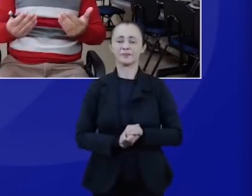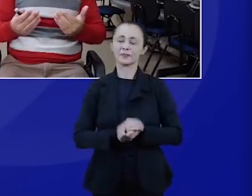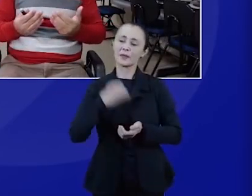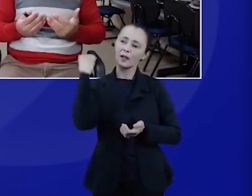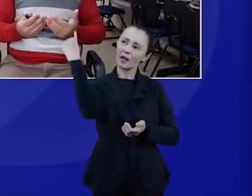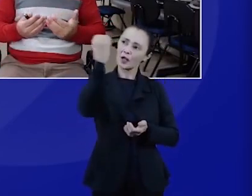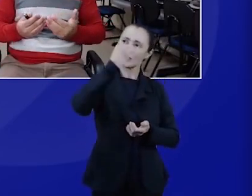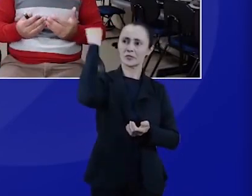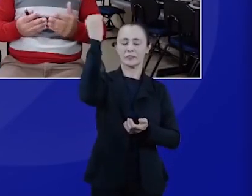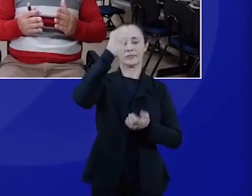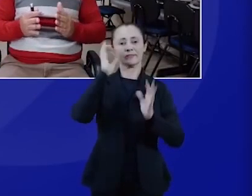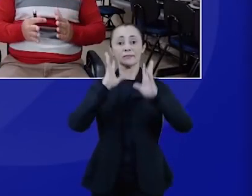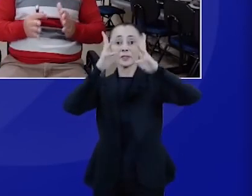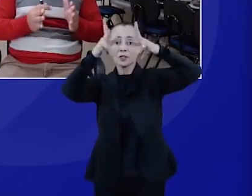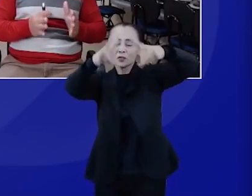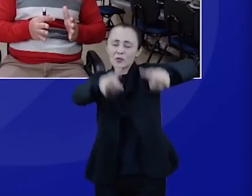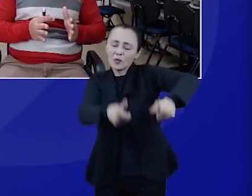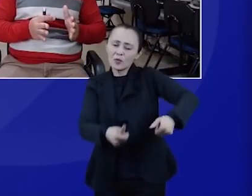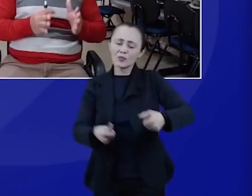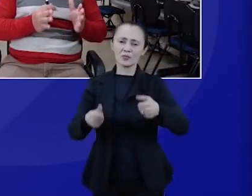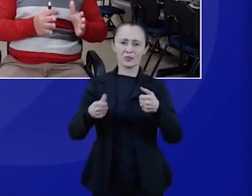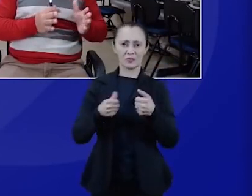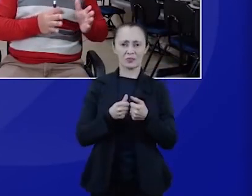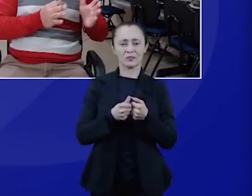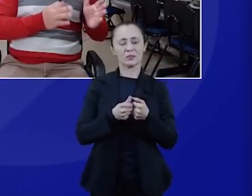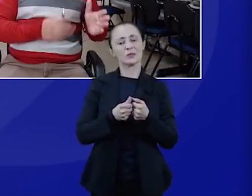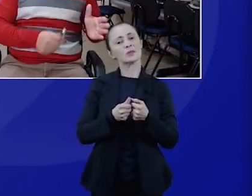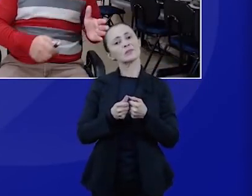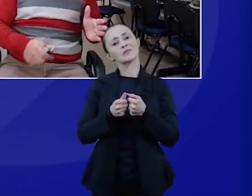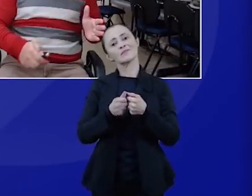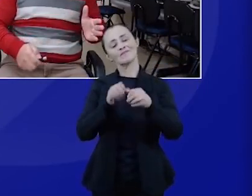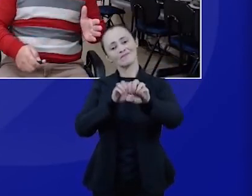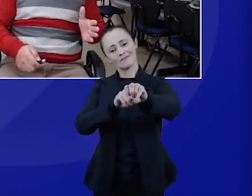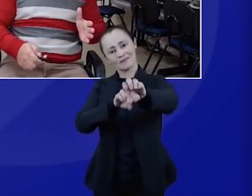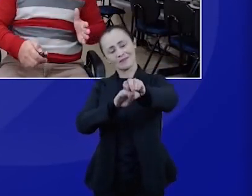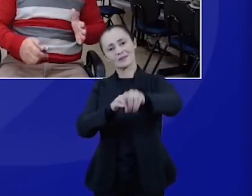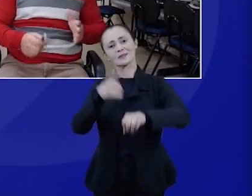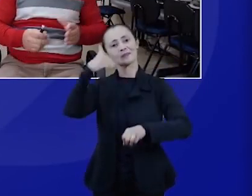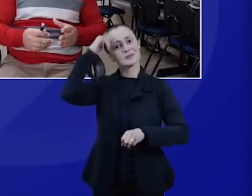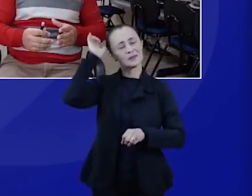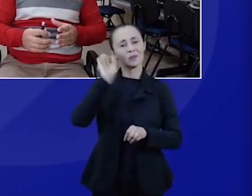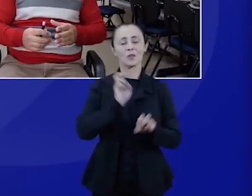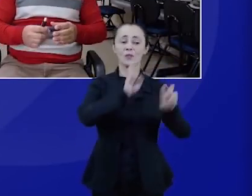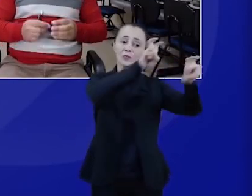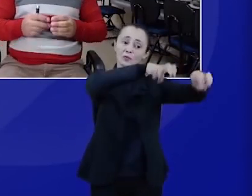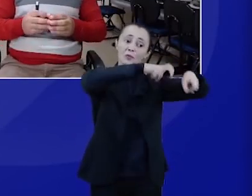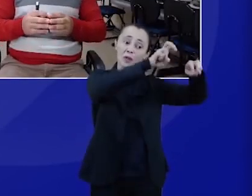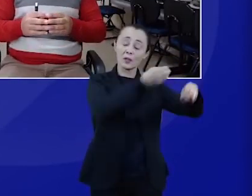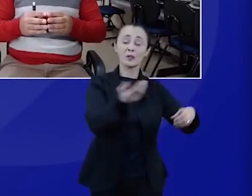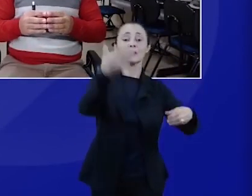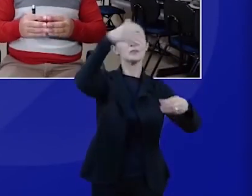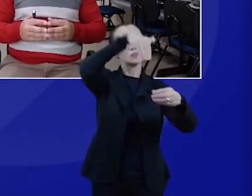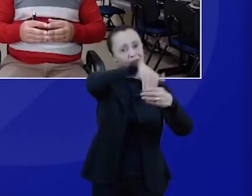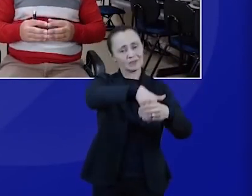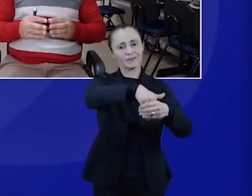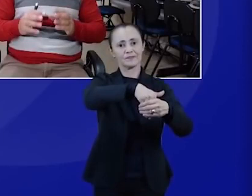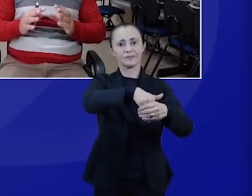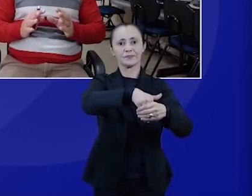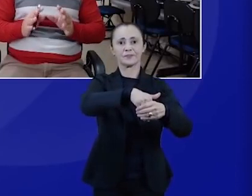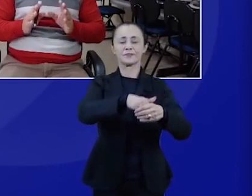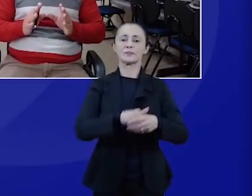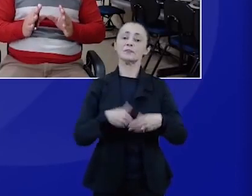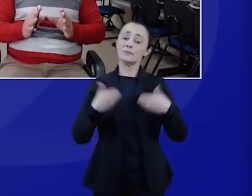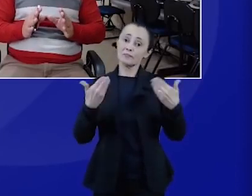de todo esse conjunto quando se trata da educação do campo. Assim, no artigo 33,